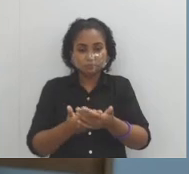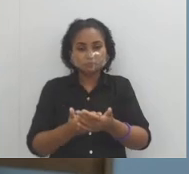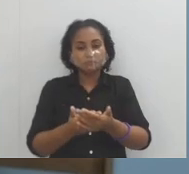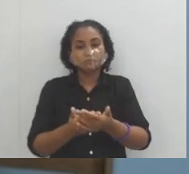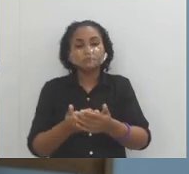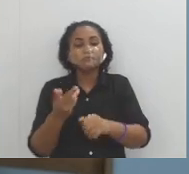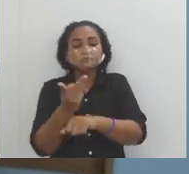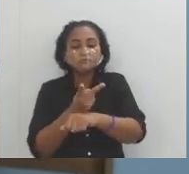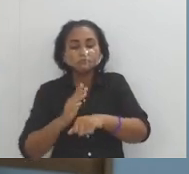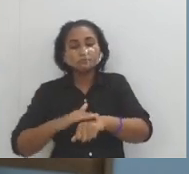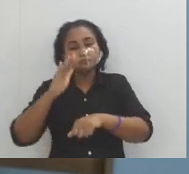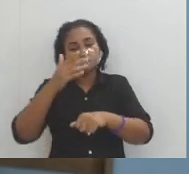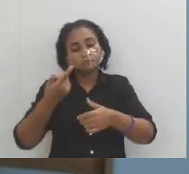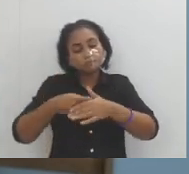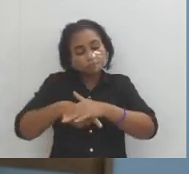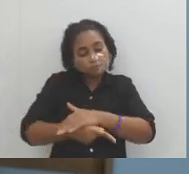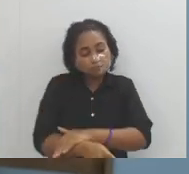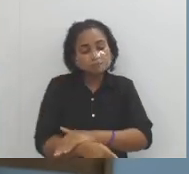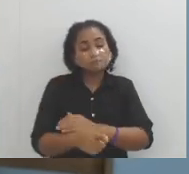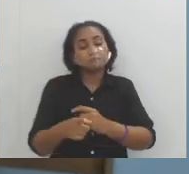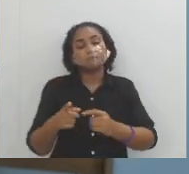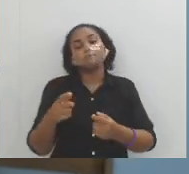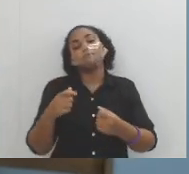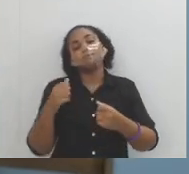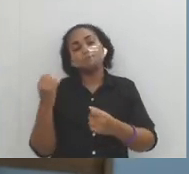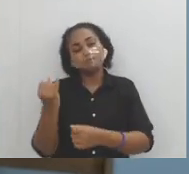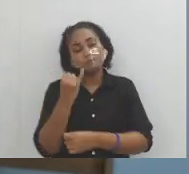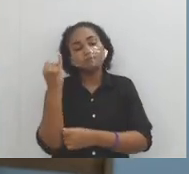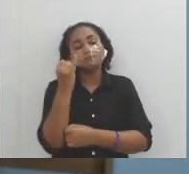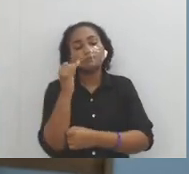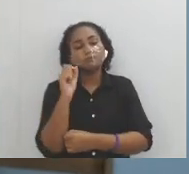direitinho, busquem mais, aprofundem, porque vale muito a